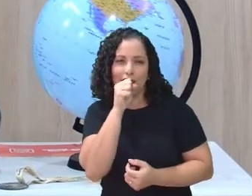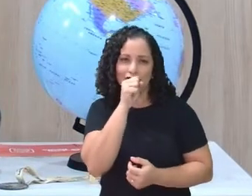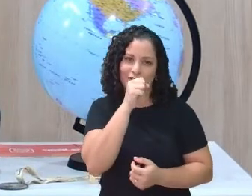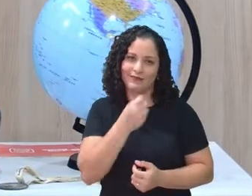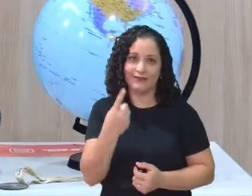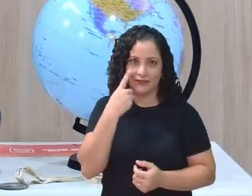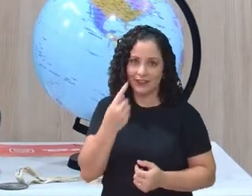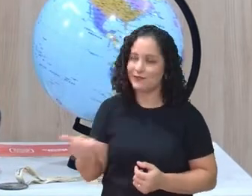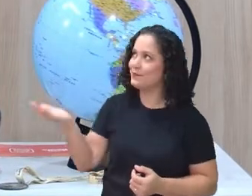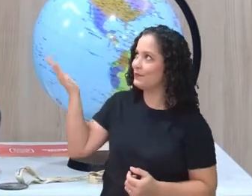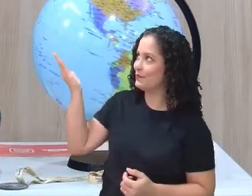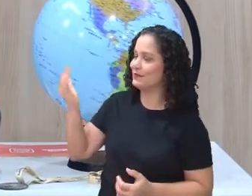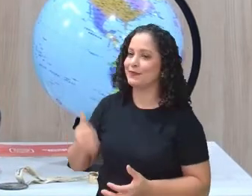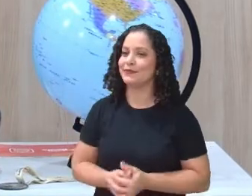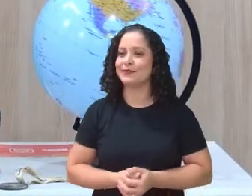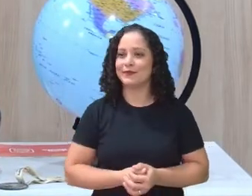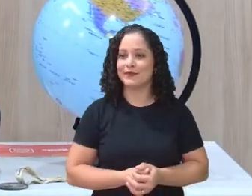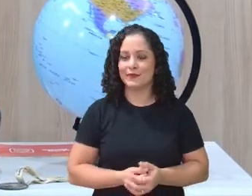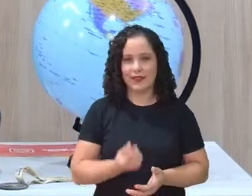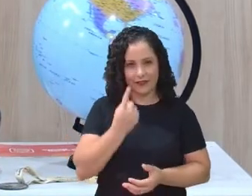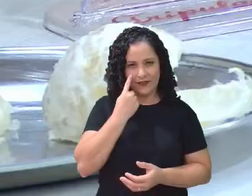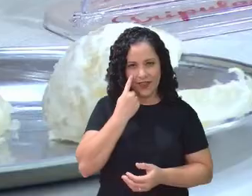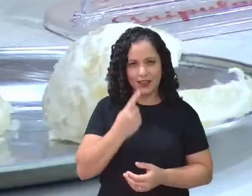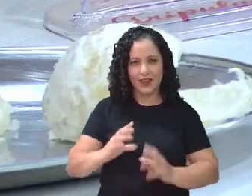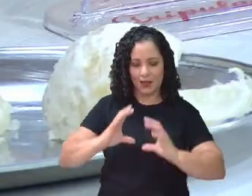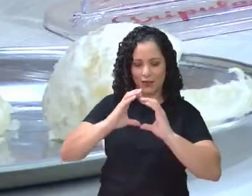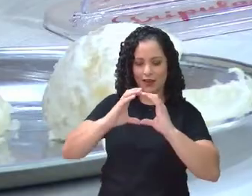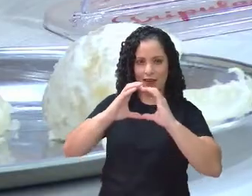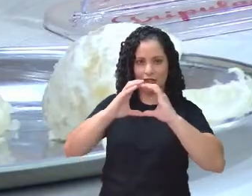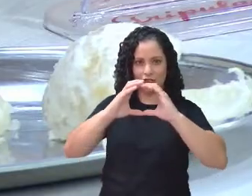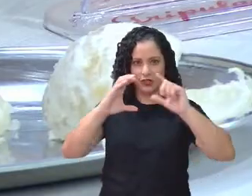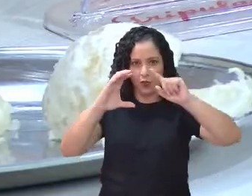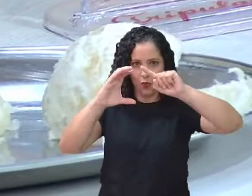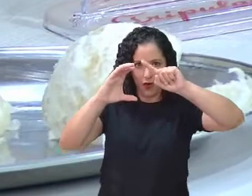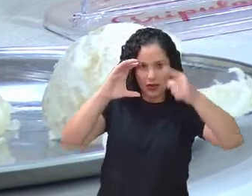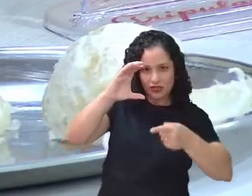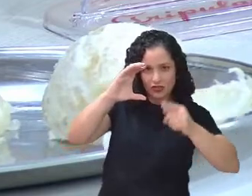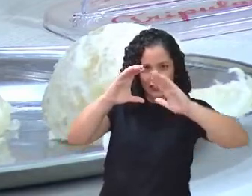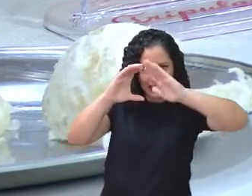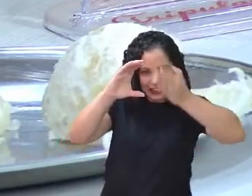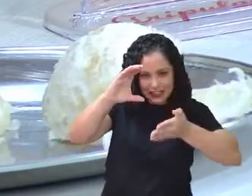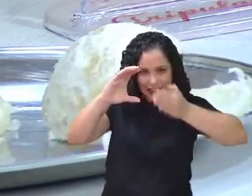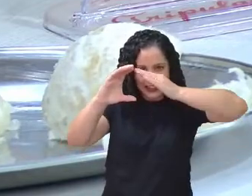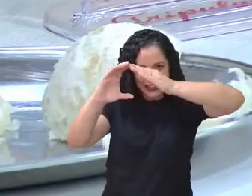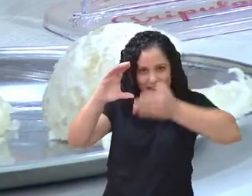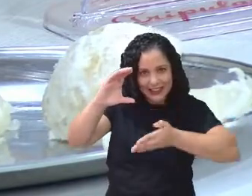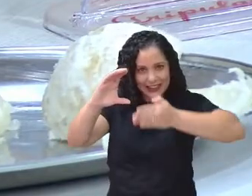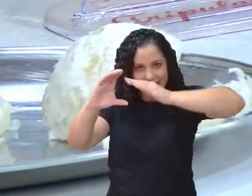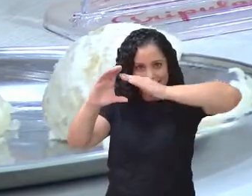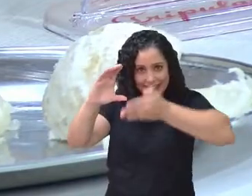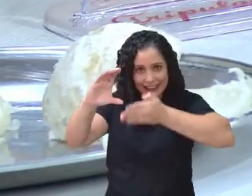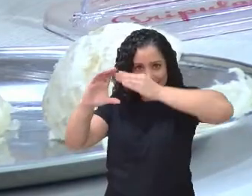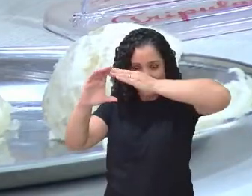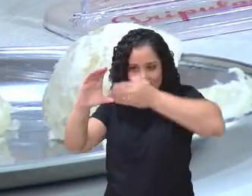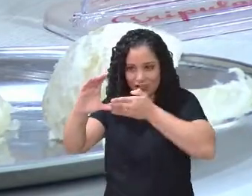que vamos ver se dá para ver essas linhazinhas que eu fiz aqui, ó. Estão vendo? Então, eu fiz em forma de fuso. Por